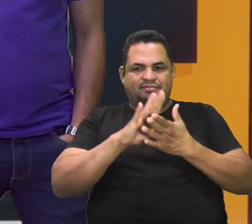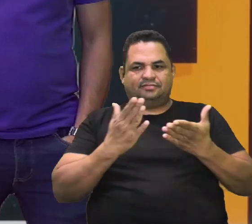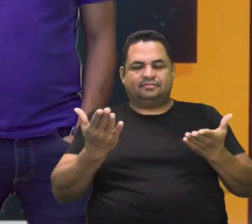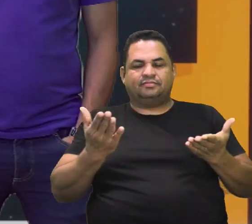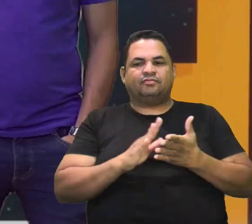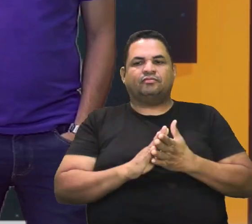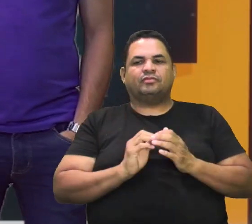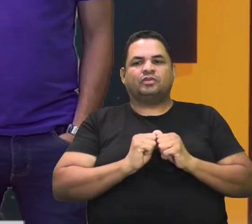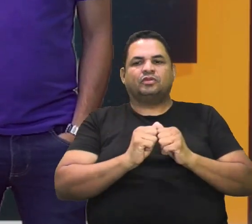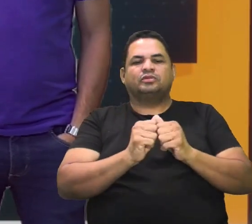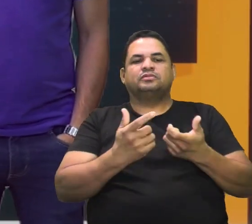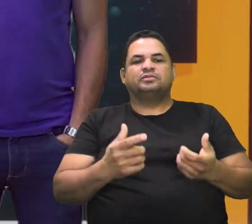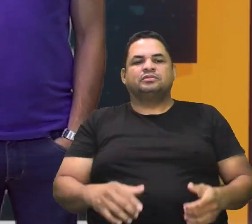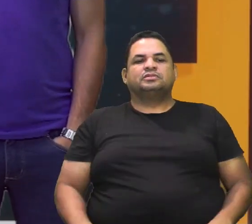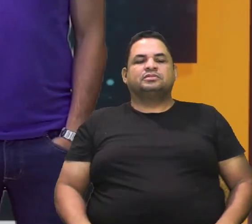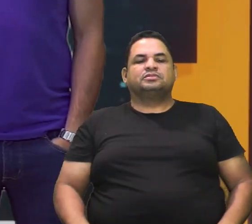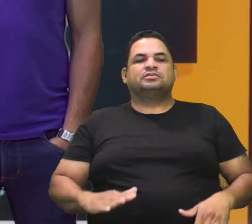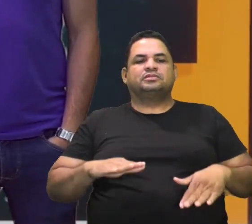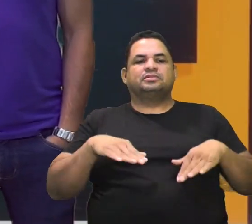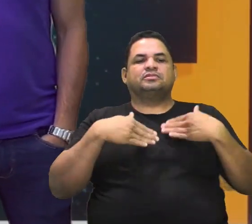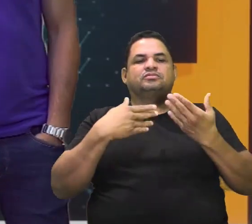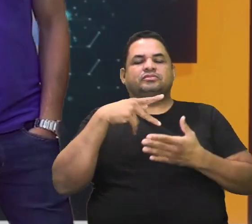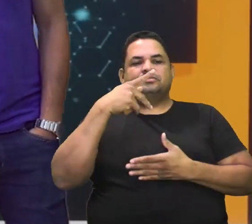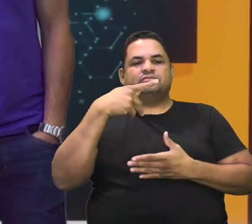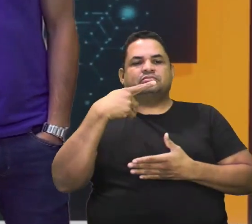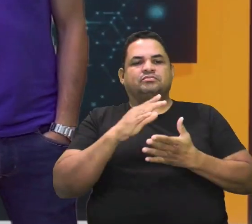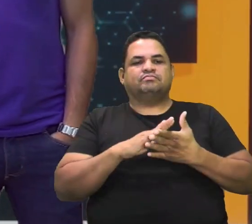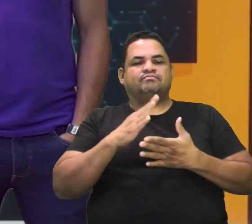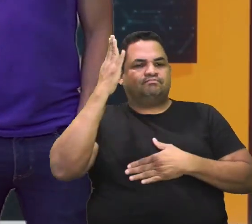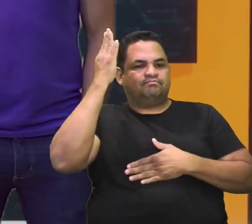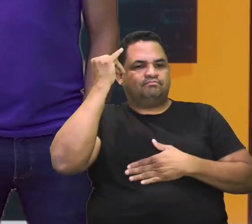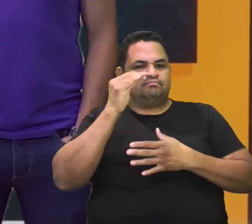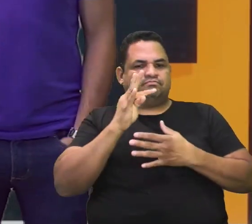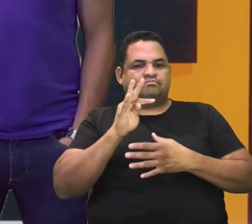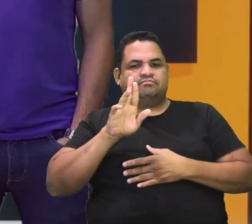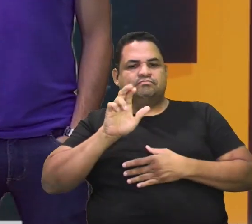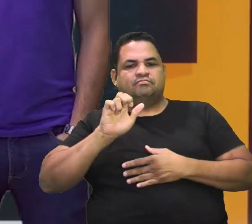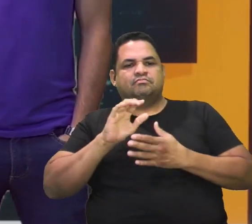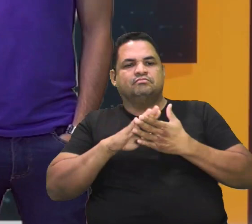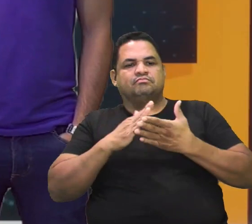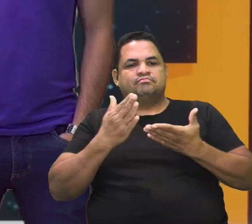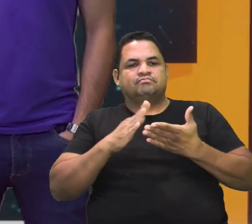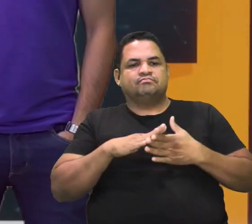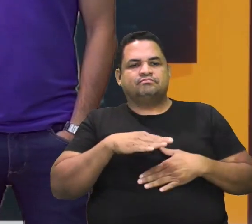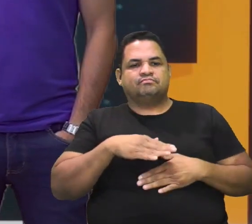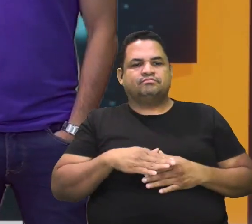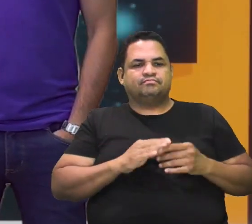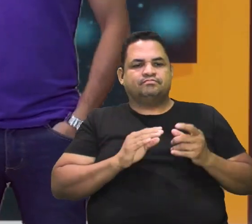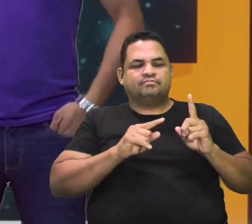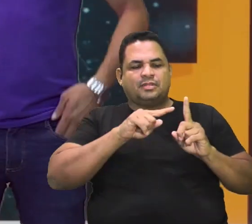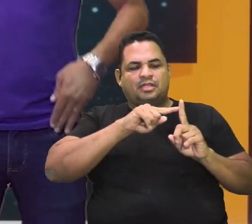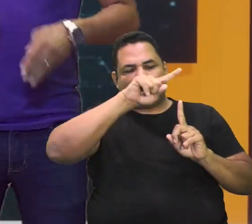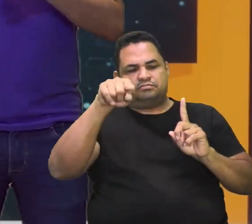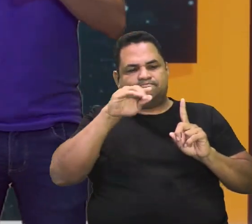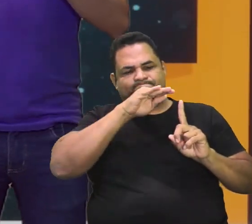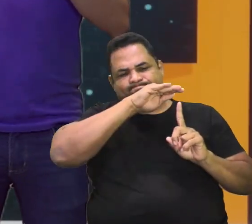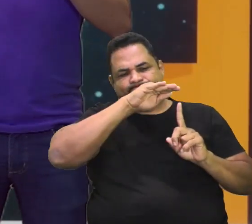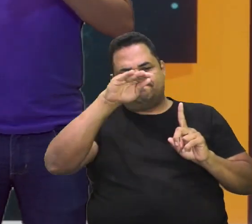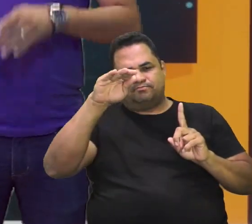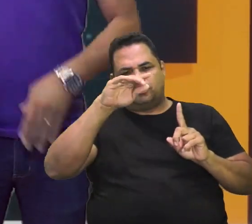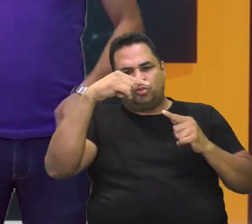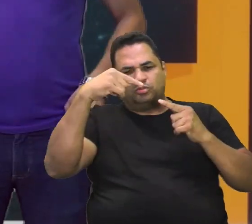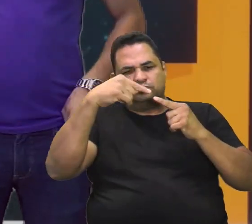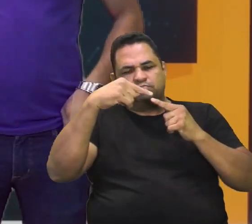esses problemas com vocês, né? Então, quando a gente fala de tangente, sabe que é aquela situação que dá aquela, né, que passa ali